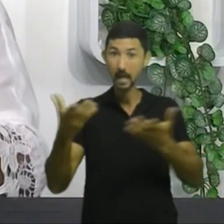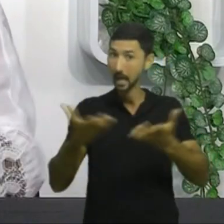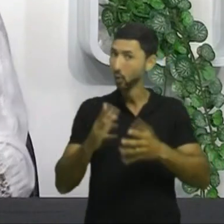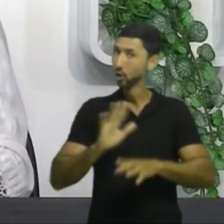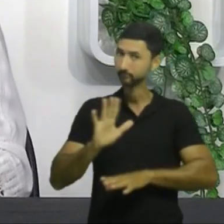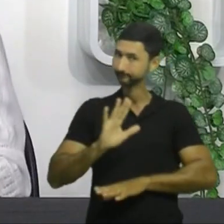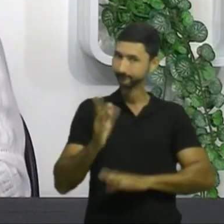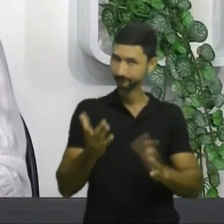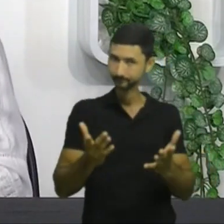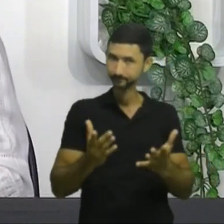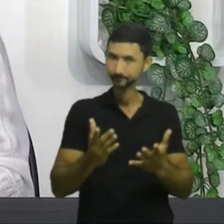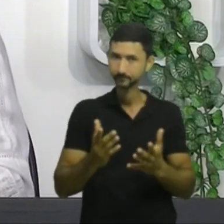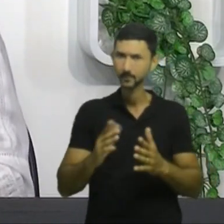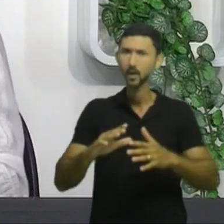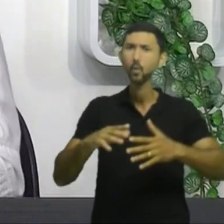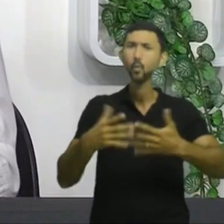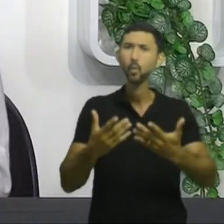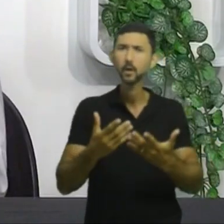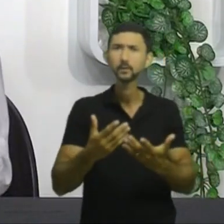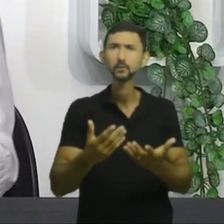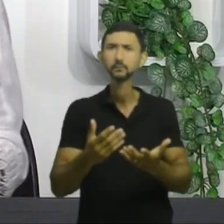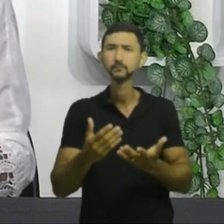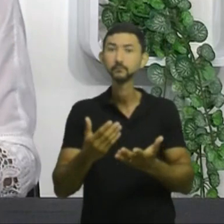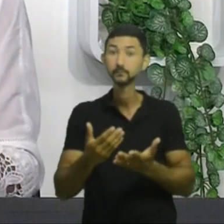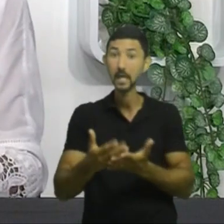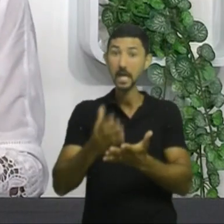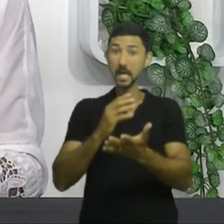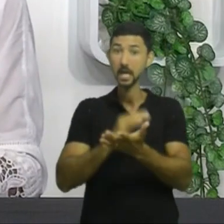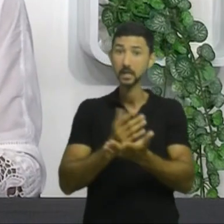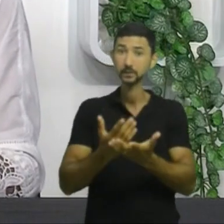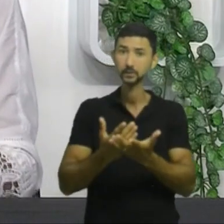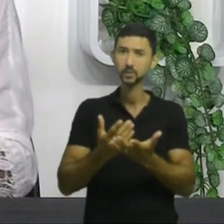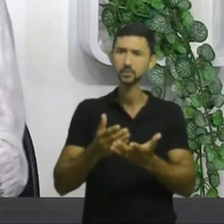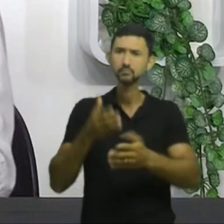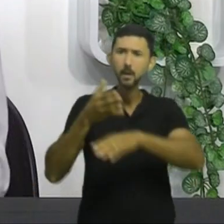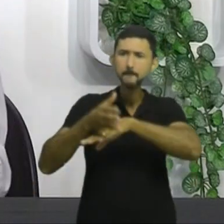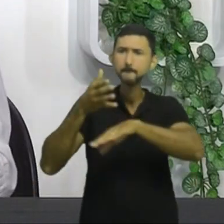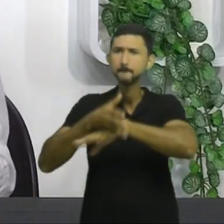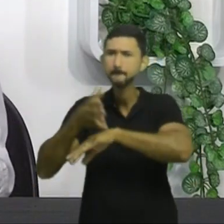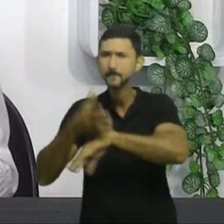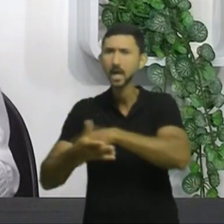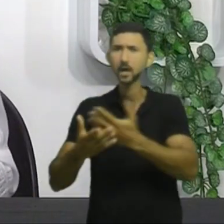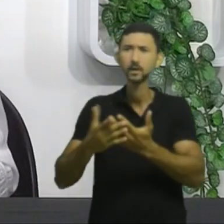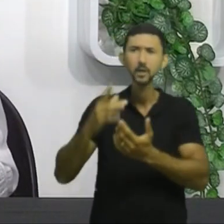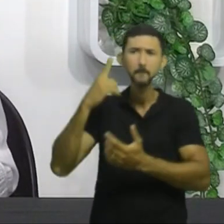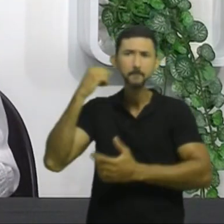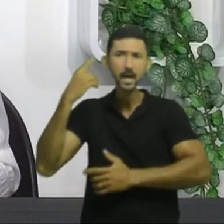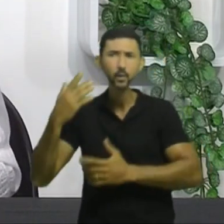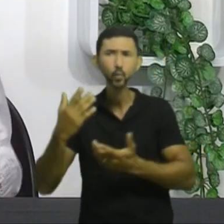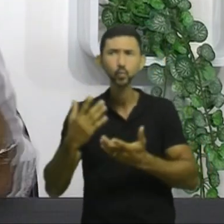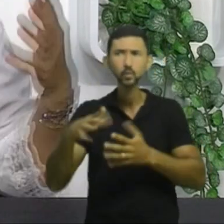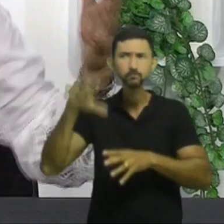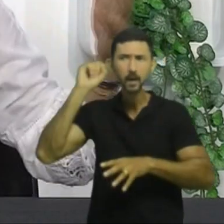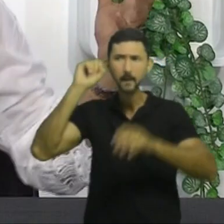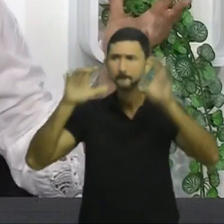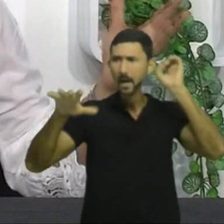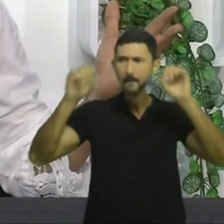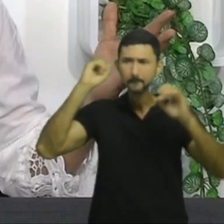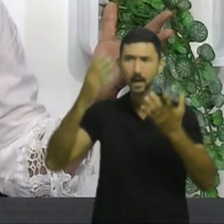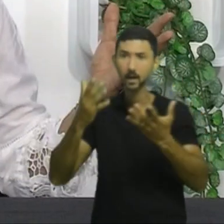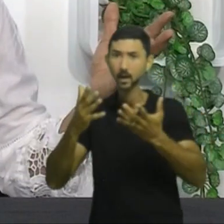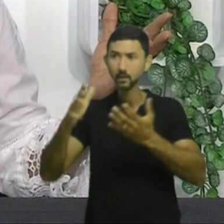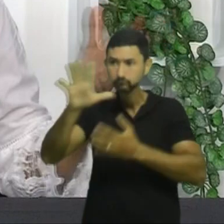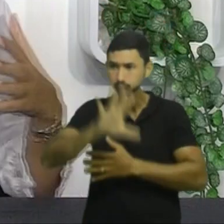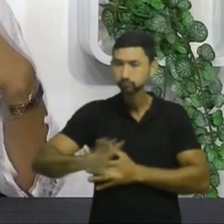gente? Mas quando nós tínhamos essa prática, olha o que acontecia com a gente. Esses sons estão